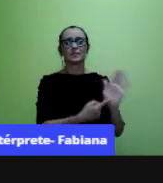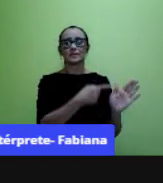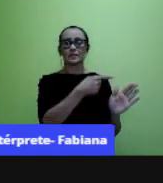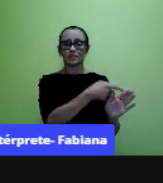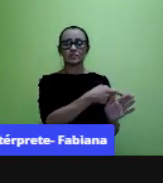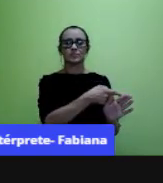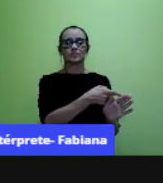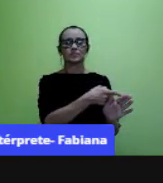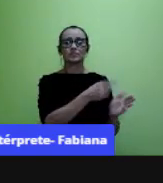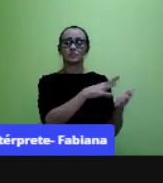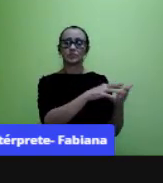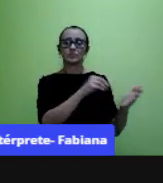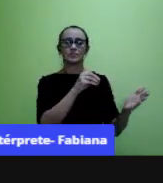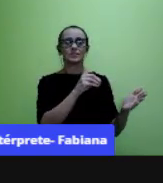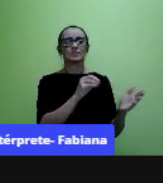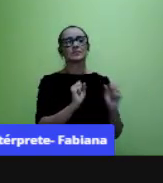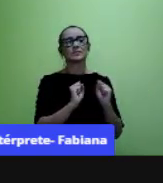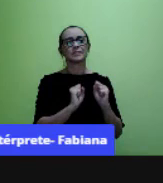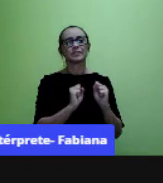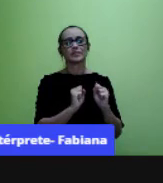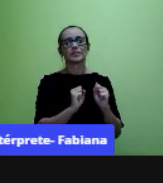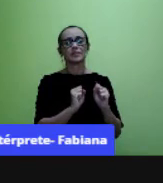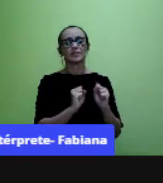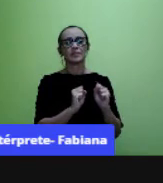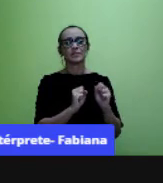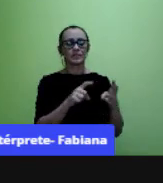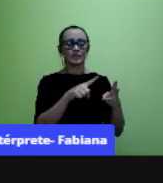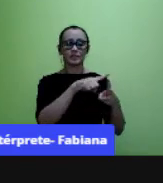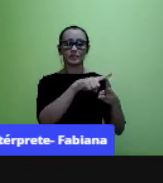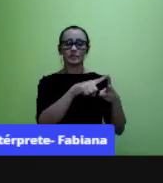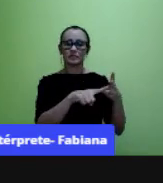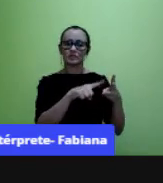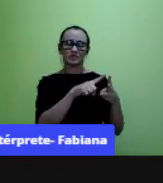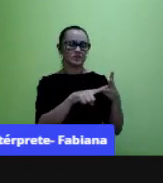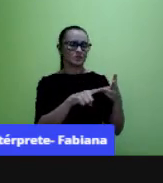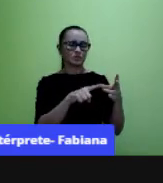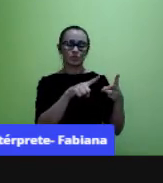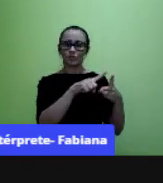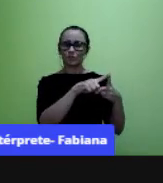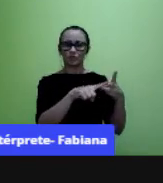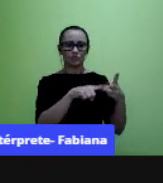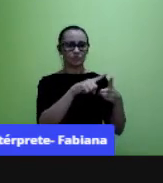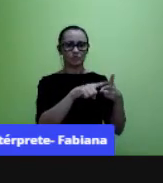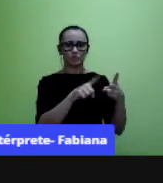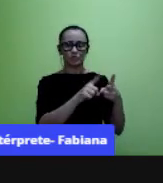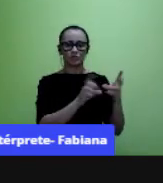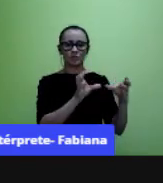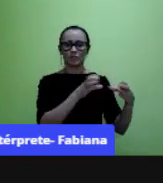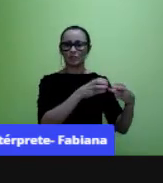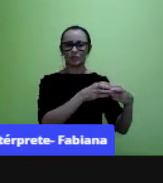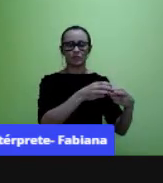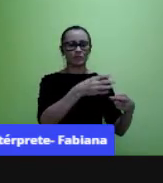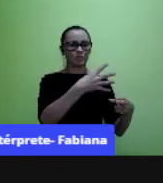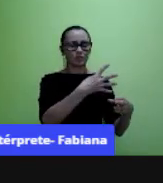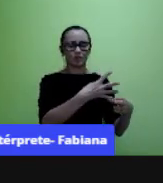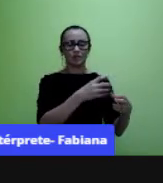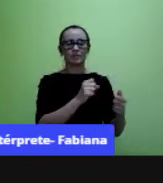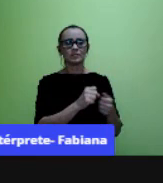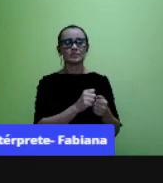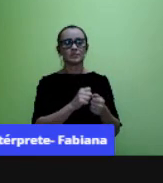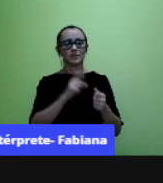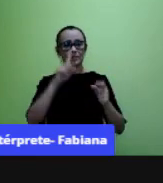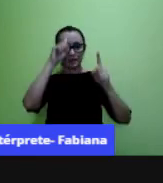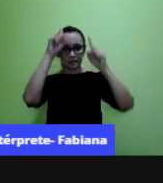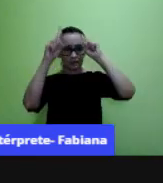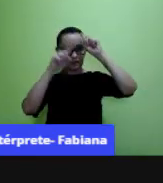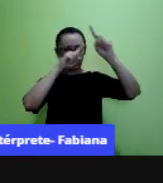você pode pegar as 3 últimas atividades, ou as 2 últimas do grupo 4, 2 atividades, e criar mais